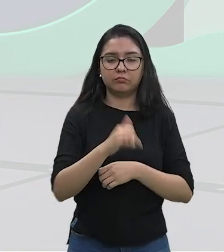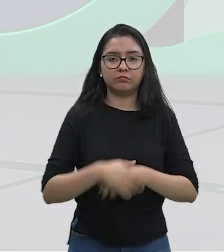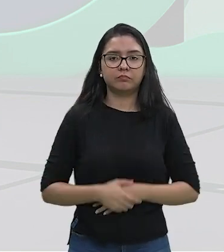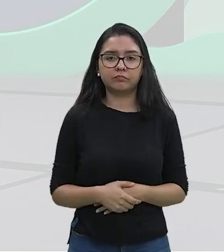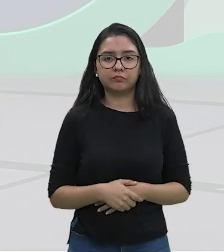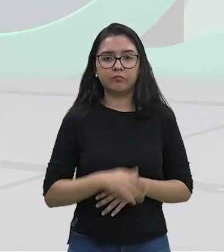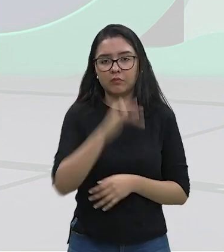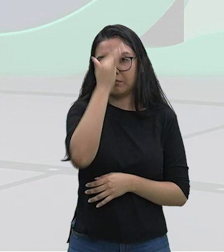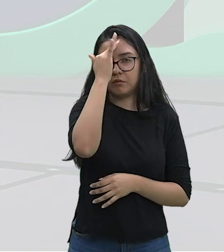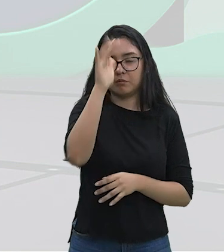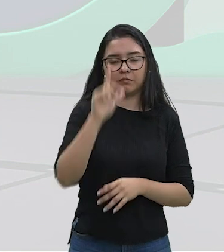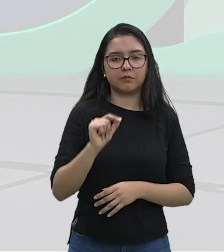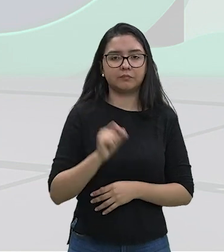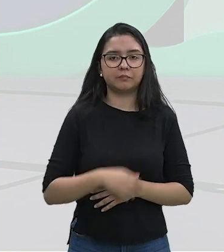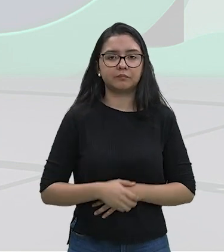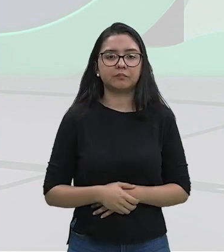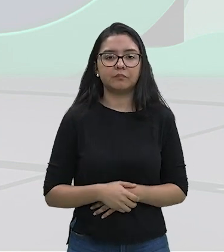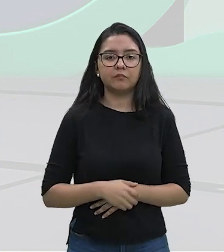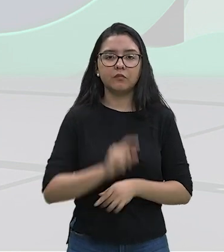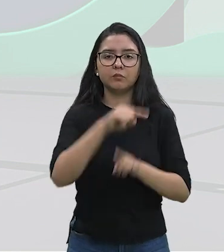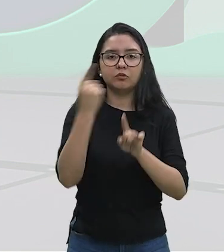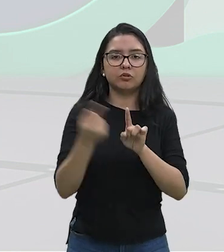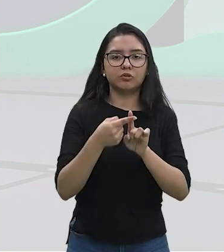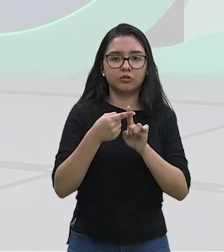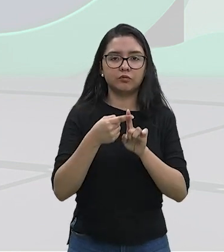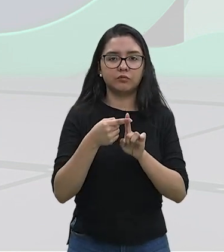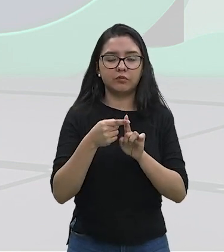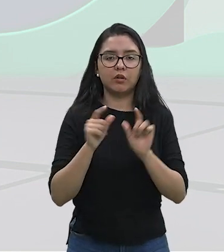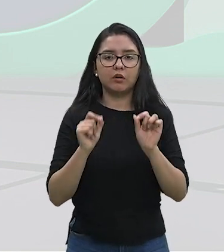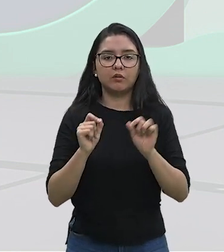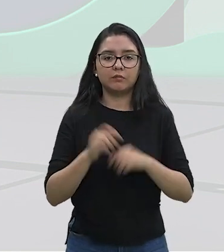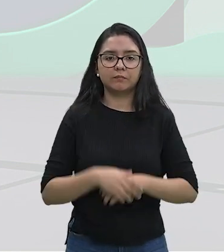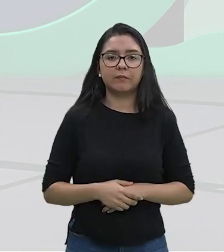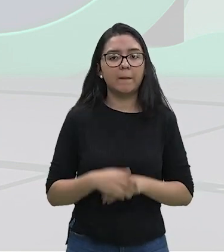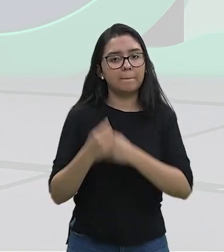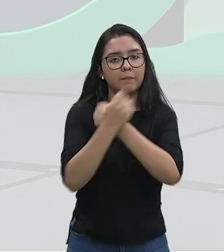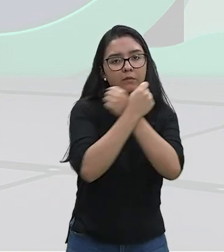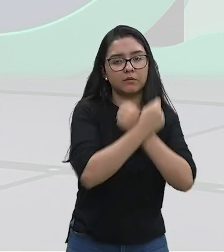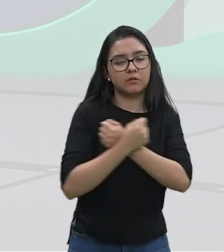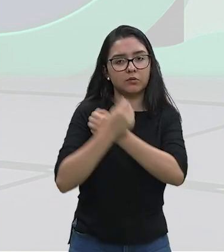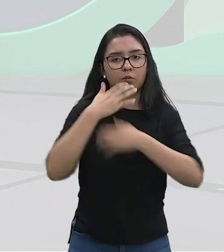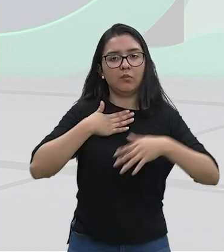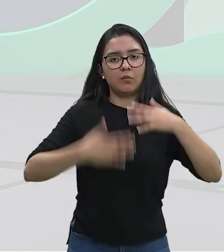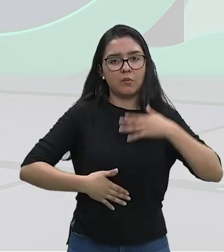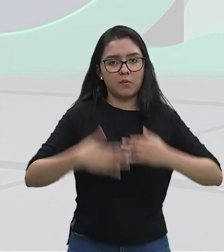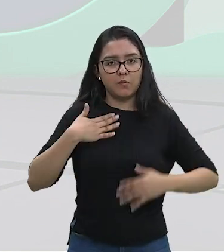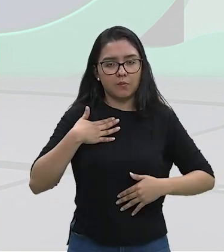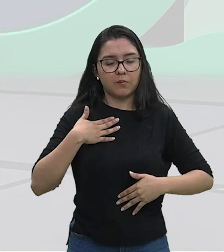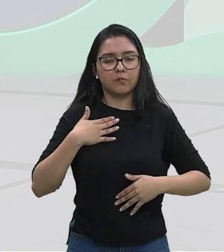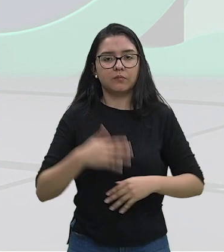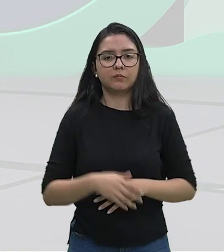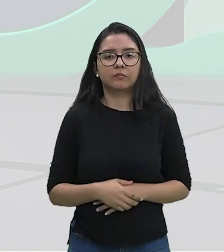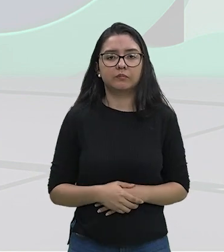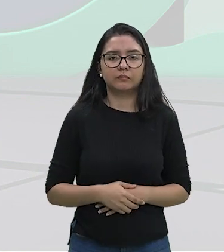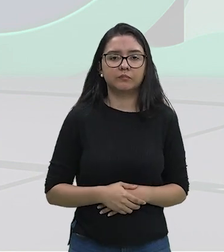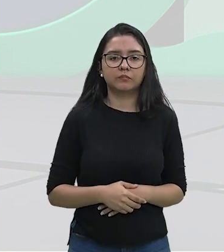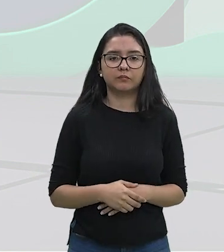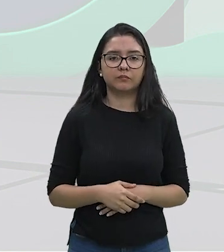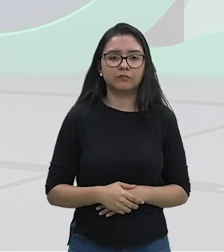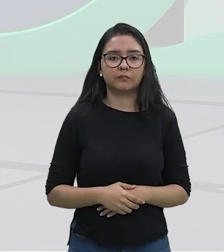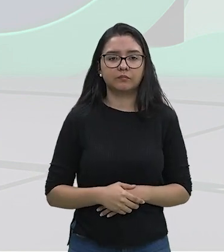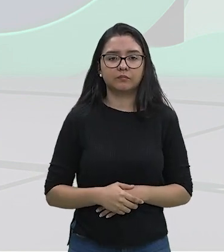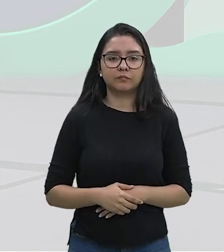Então, a principal função é o isolamento térmico do corpo. Então, assim, o maior